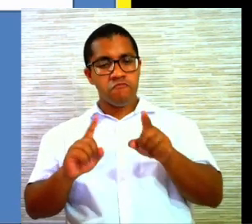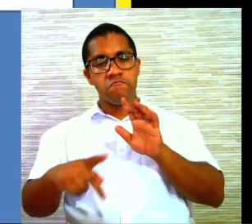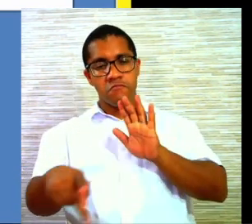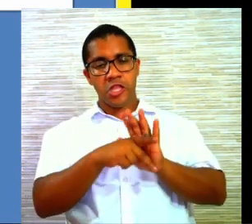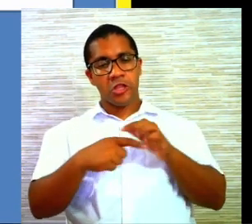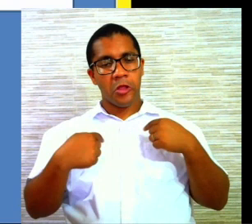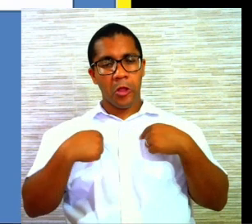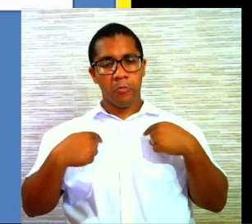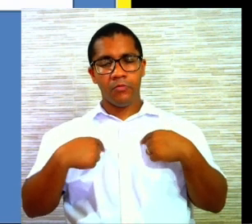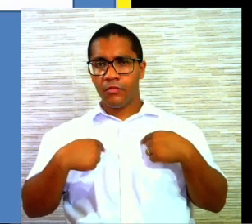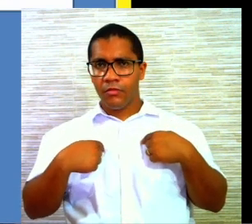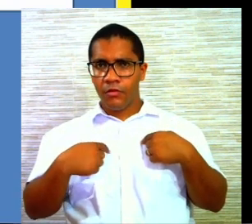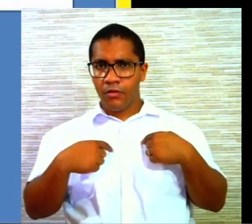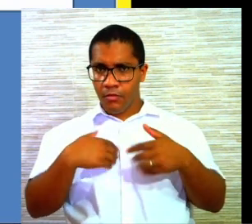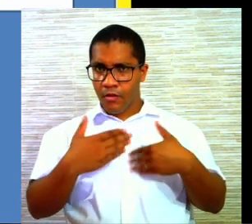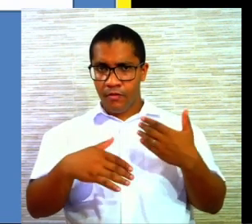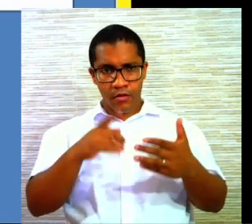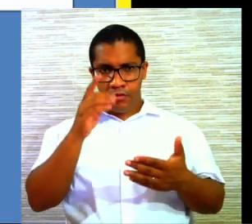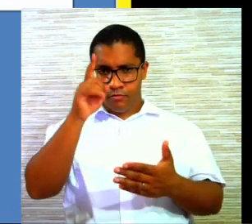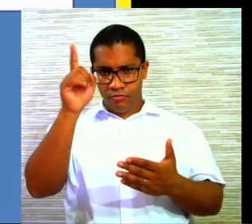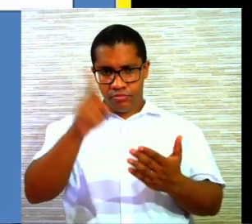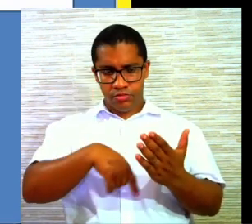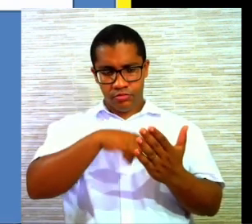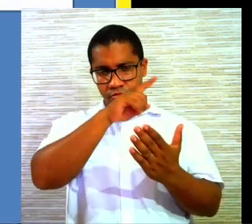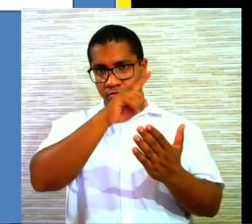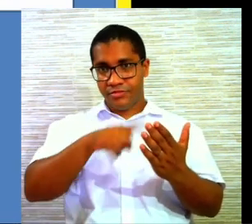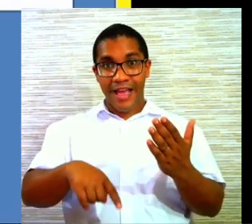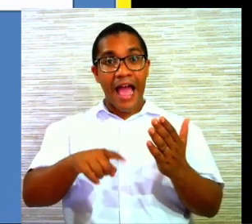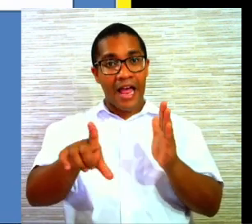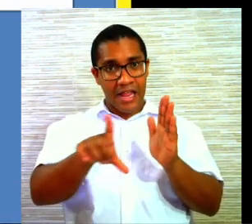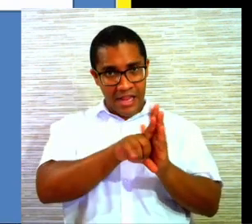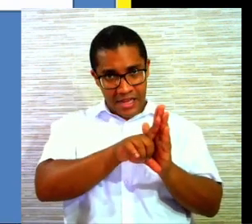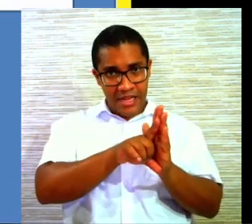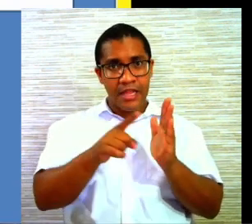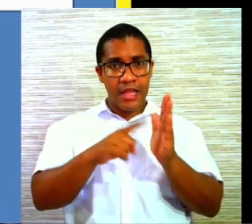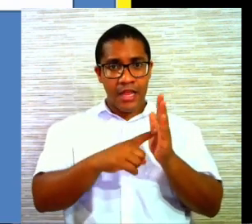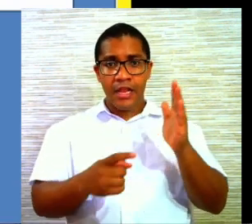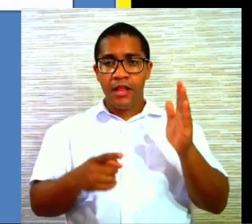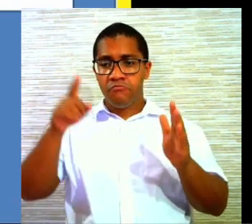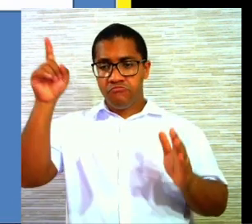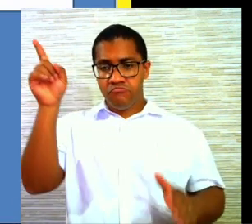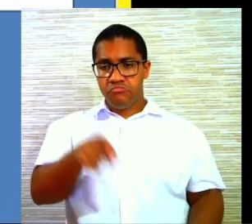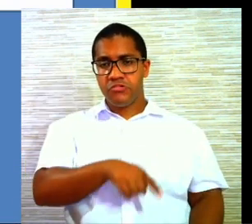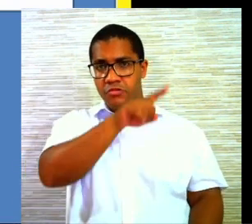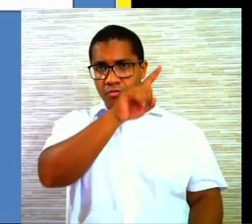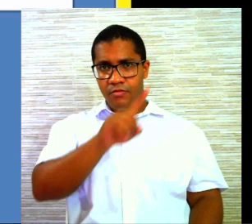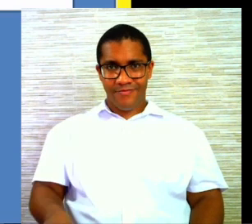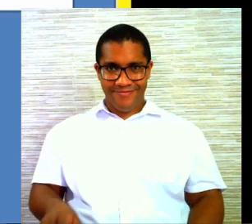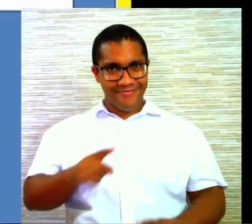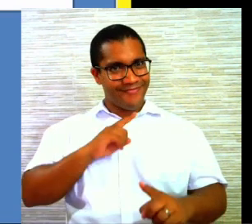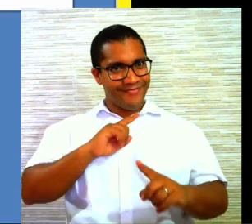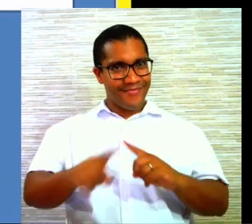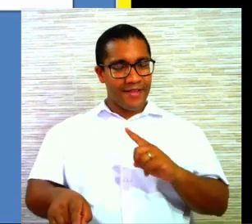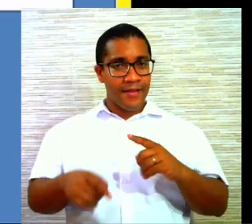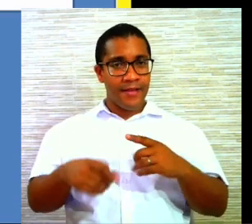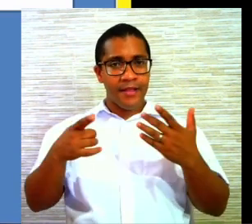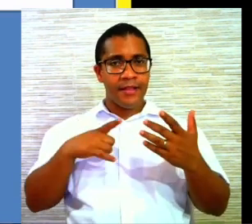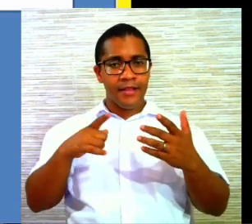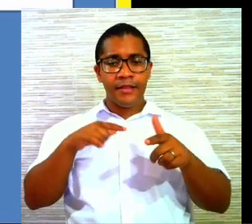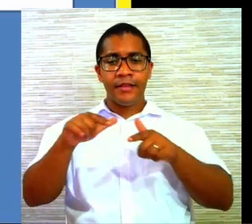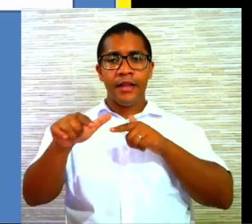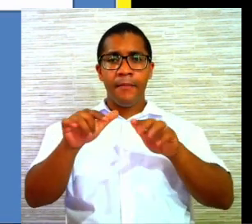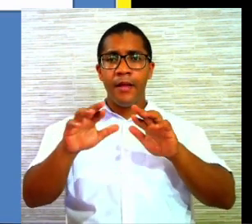outra. Porém, o trabalho semelhante ao escravo se manteve de outra maneira. A forma